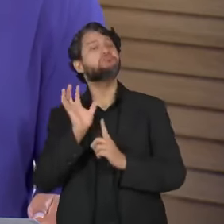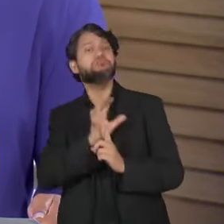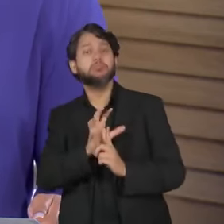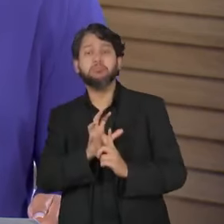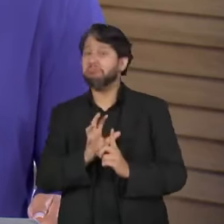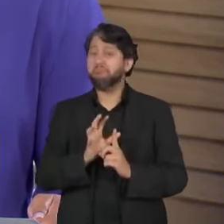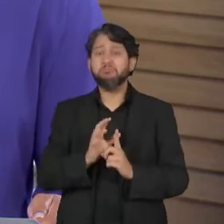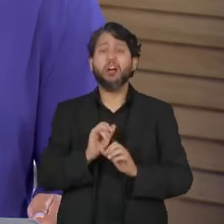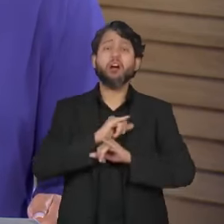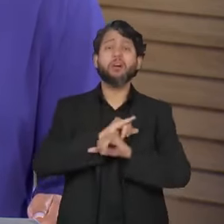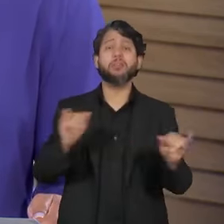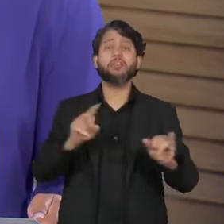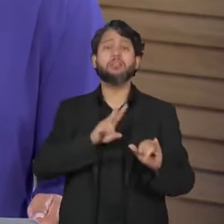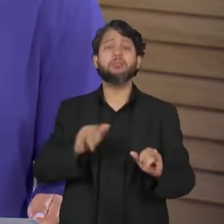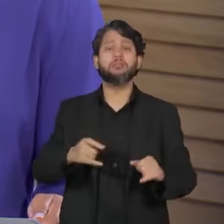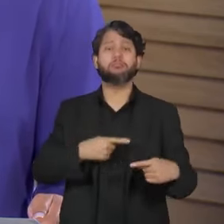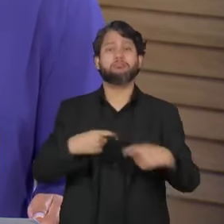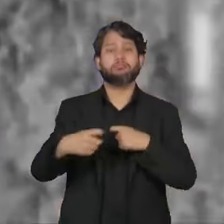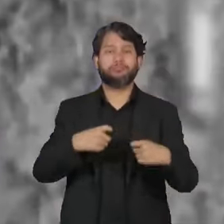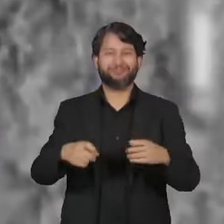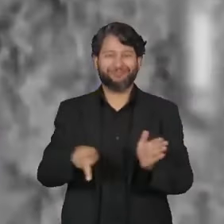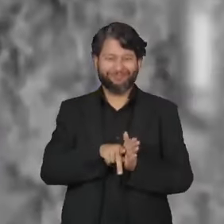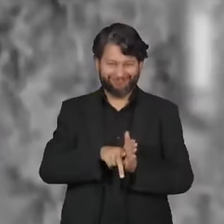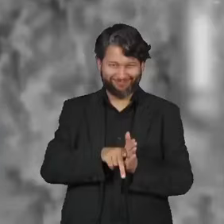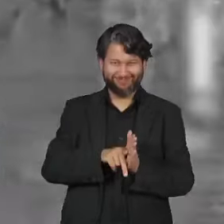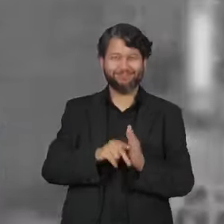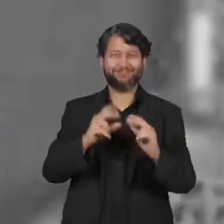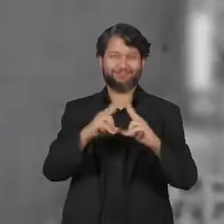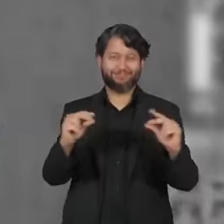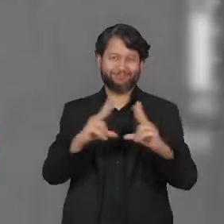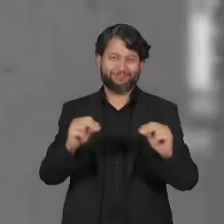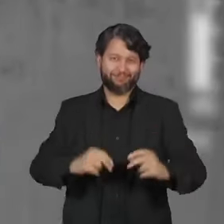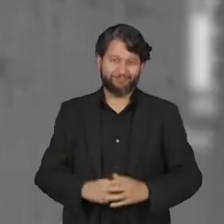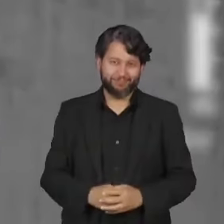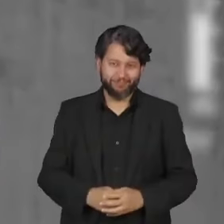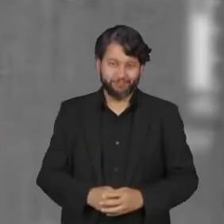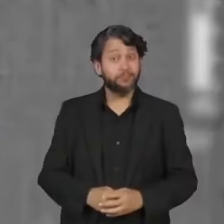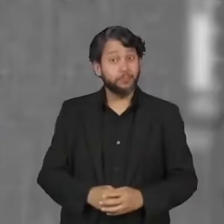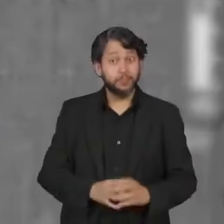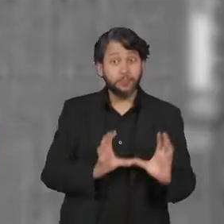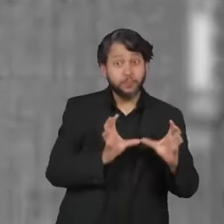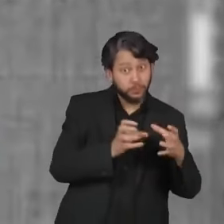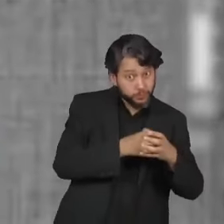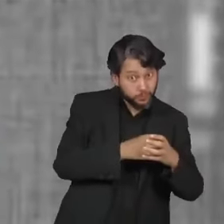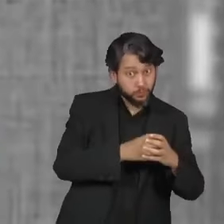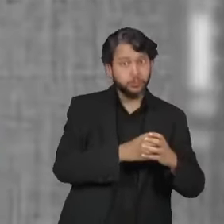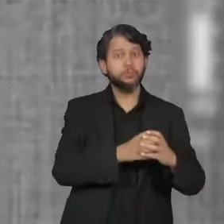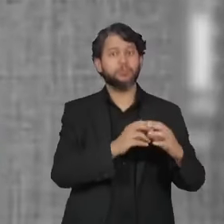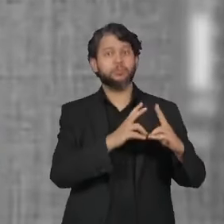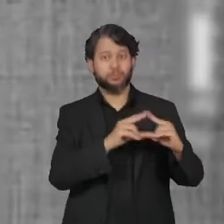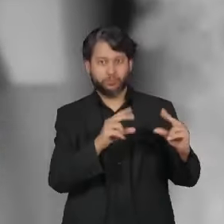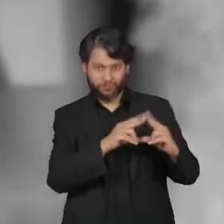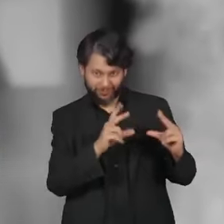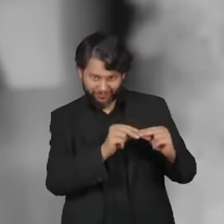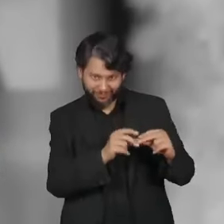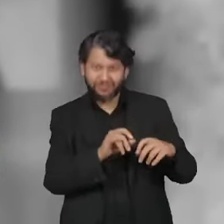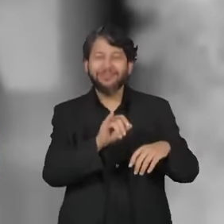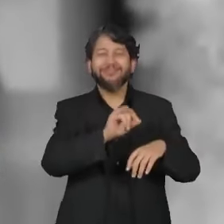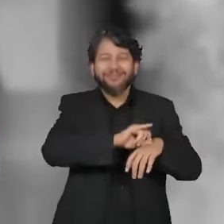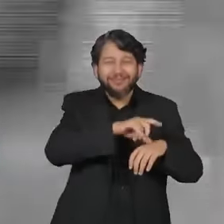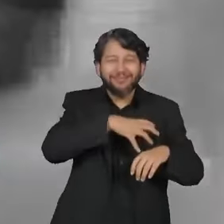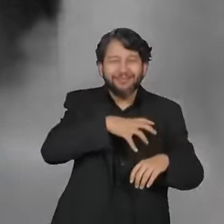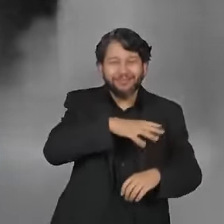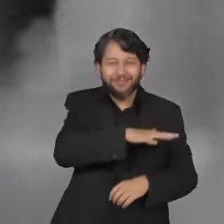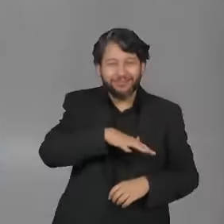Total com rebolá no Líbano a tensão entre Israel e o grupo Libanês rebolá vem aumentando